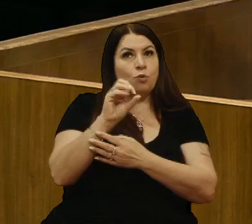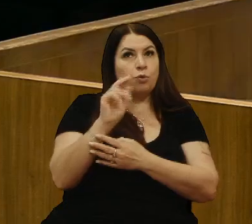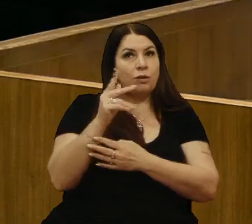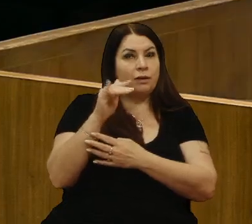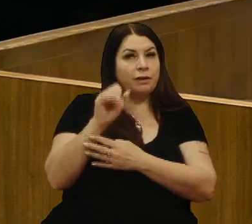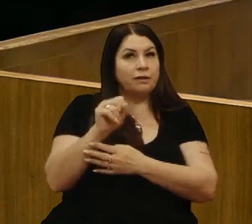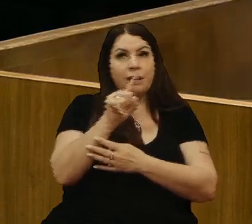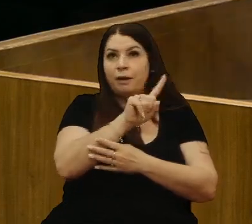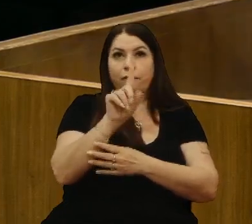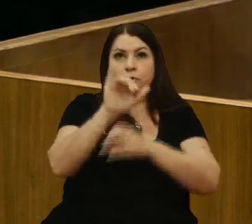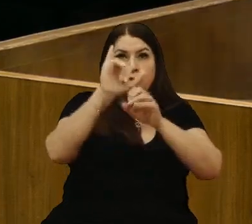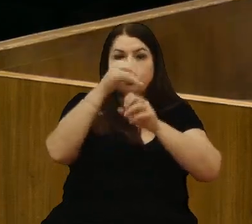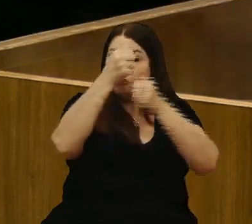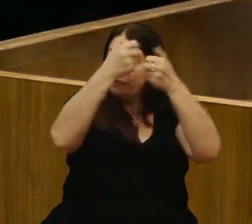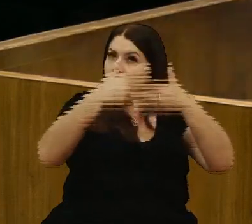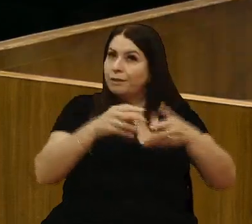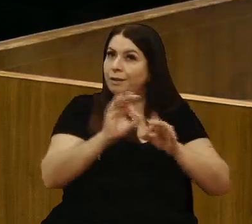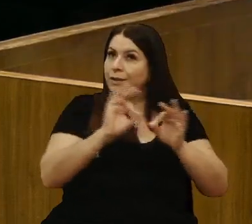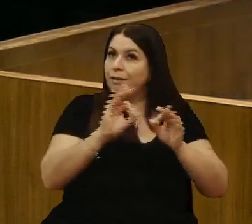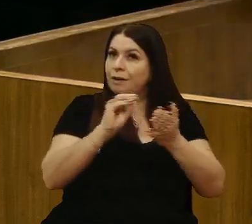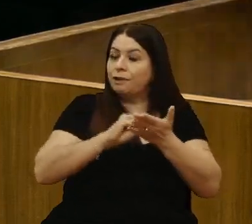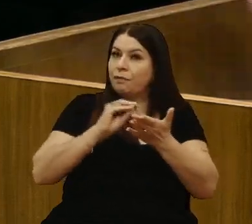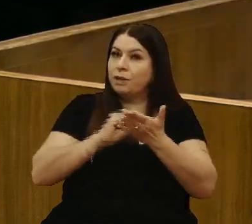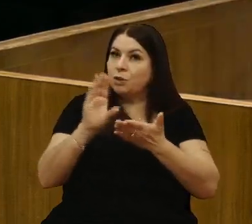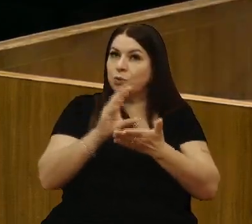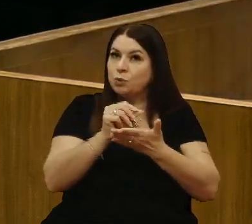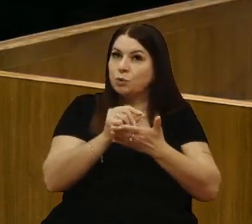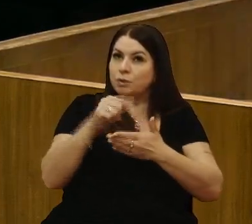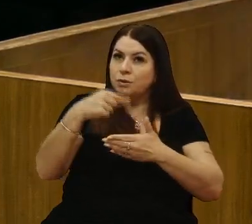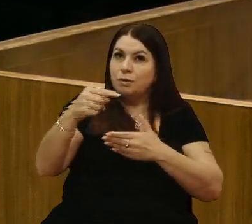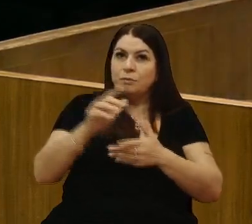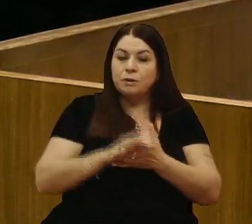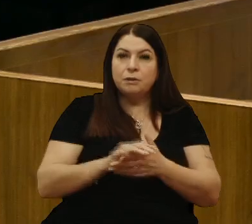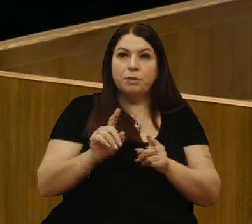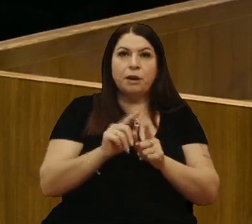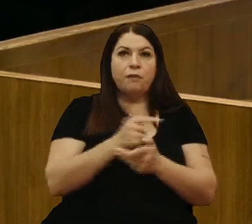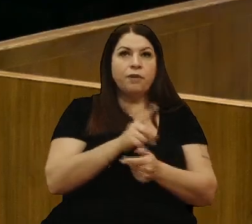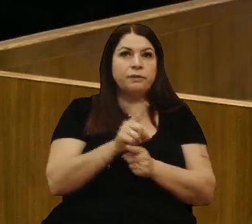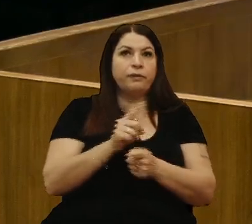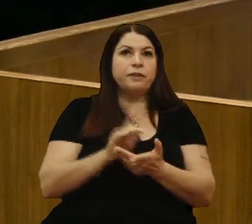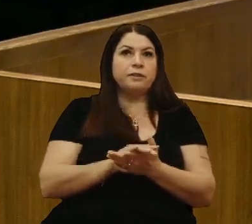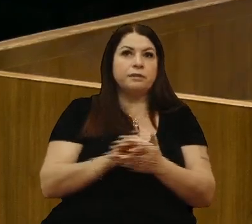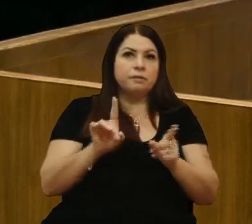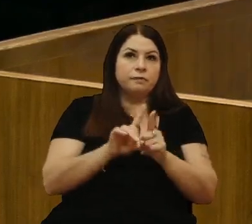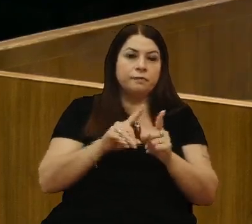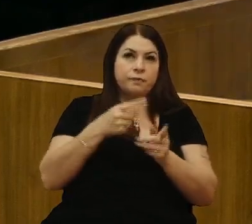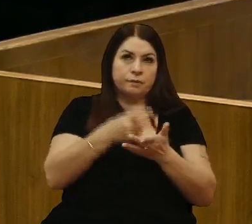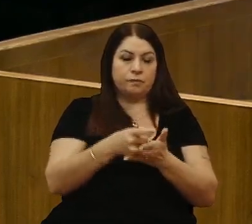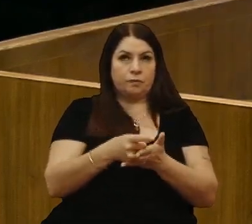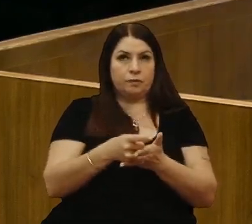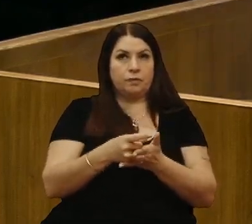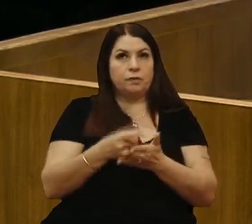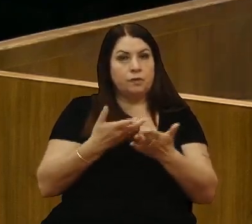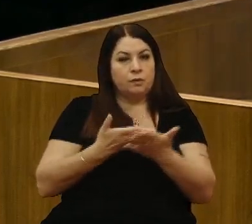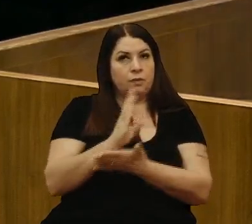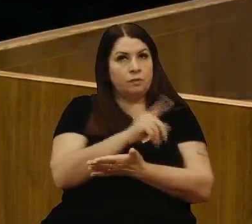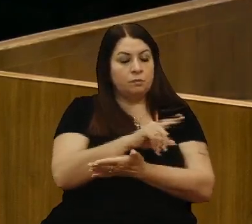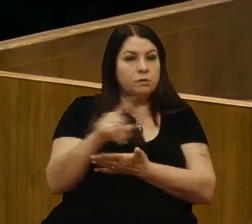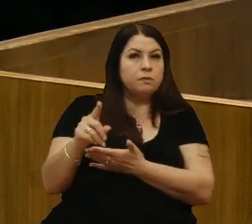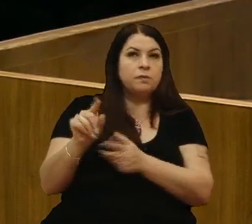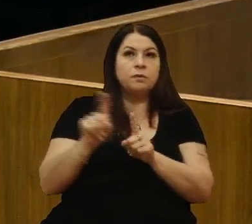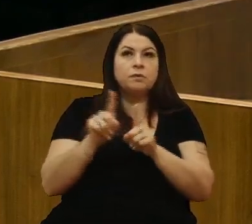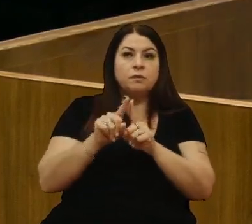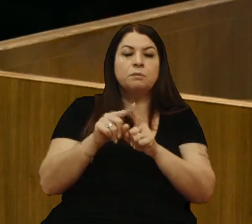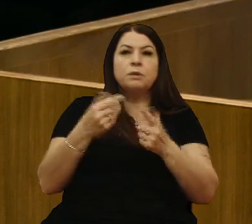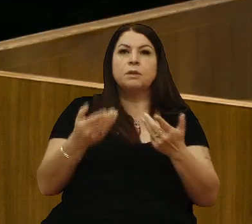foi justificado absolutamente que faltaria recurso no decorrer do ano. Depois, viemos aprovar a questão,